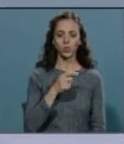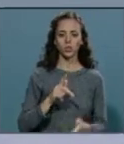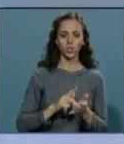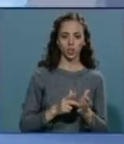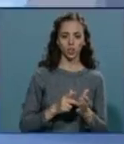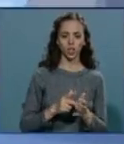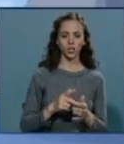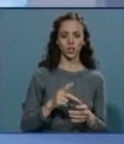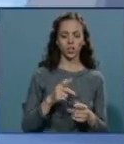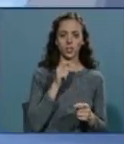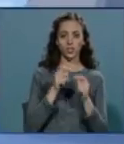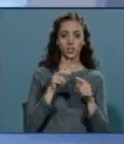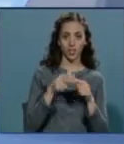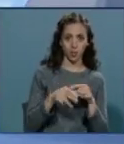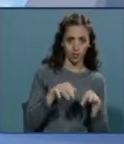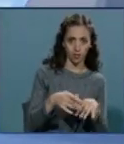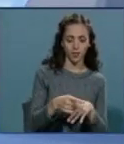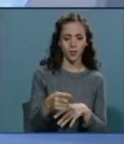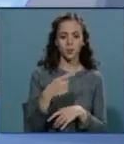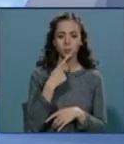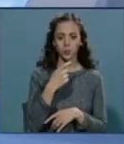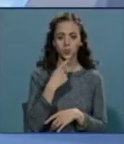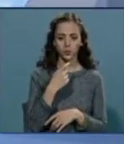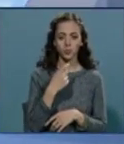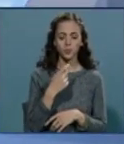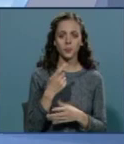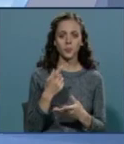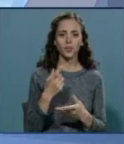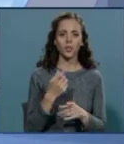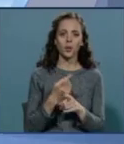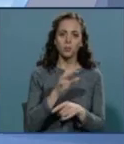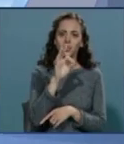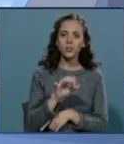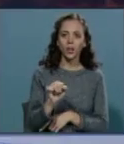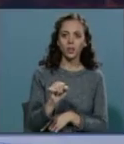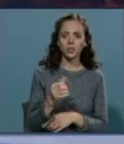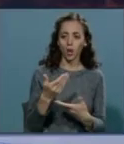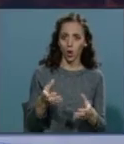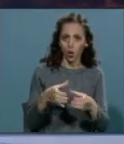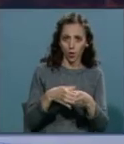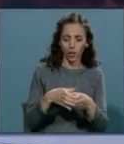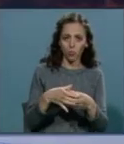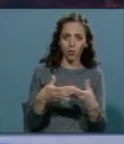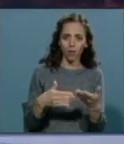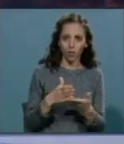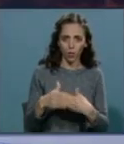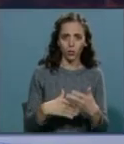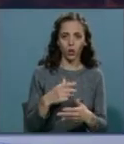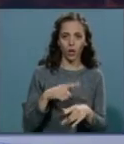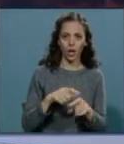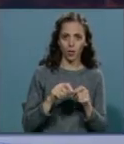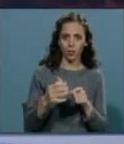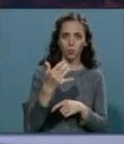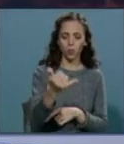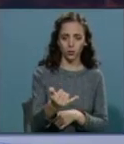empregados deverão servir está quem esta obrigado as minhas perguntas e pergunte que percentagem do atual plantel é que vai continuar na